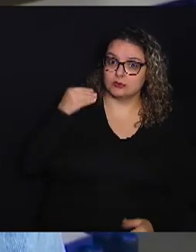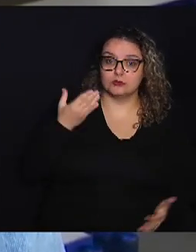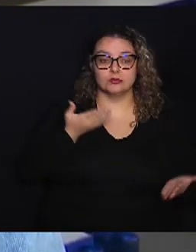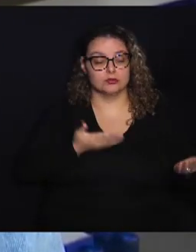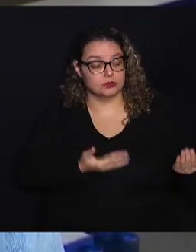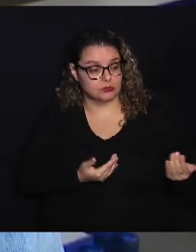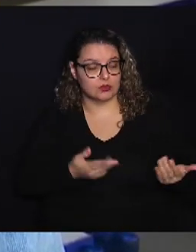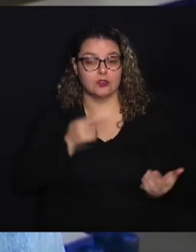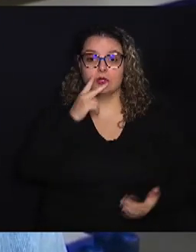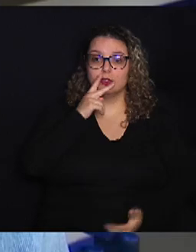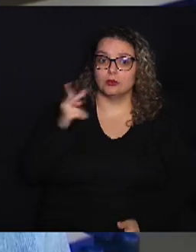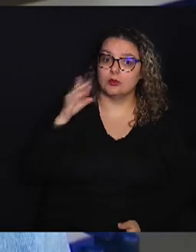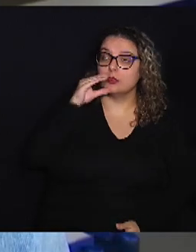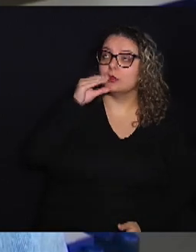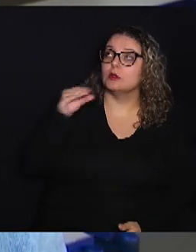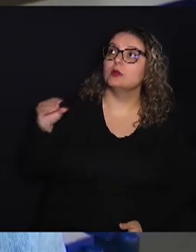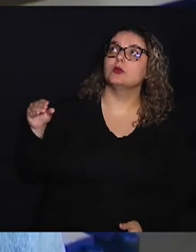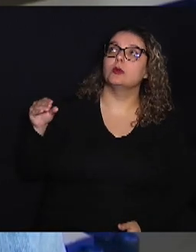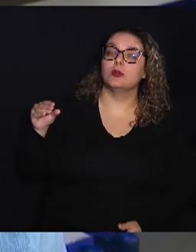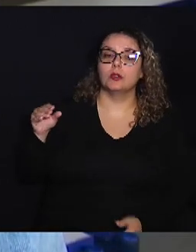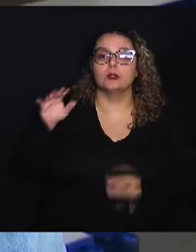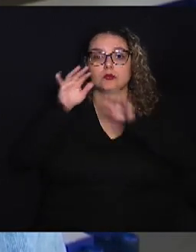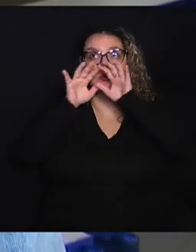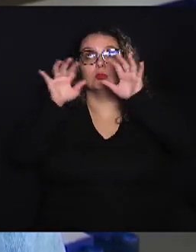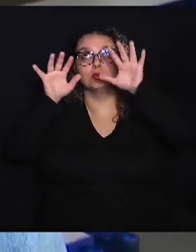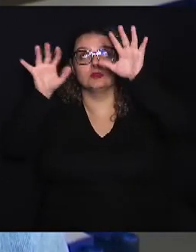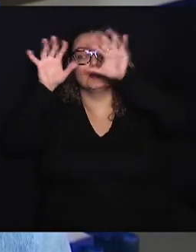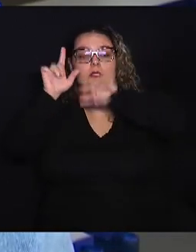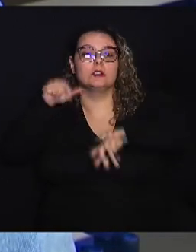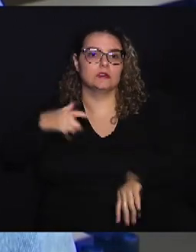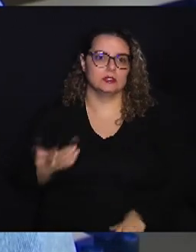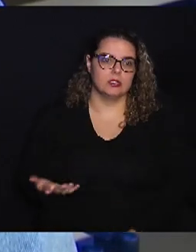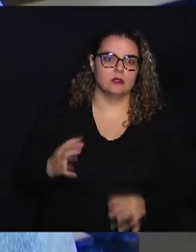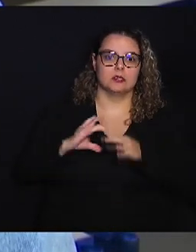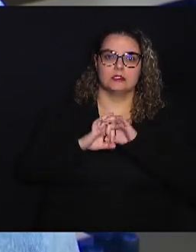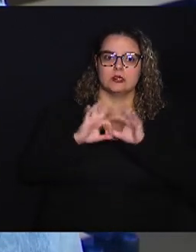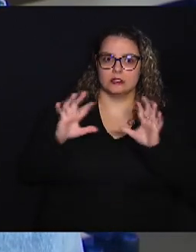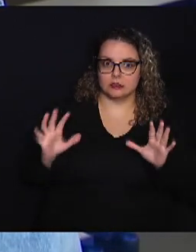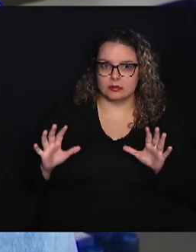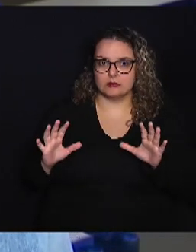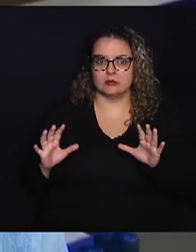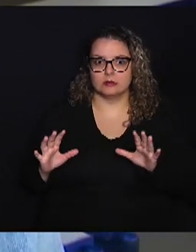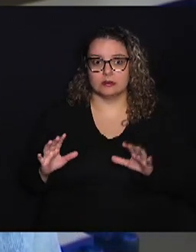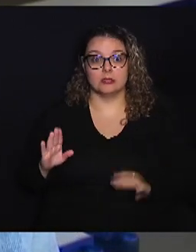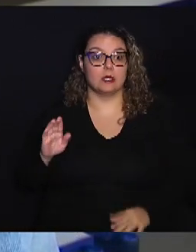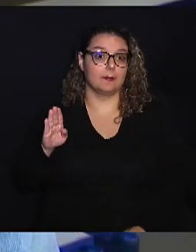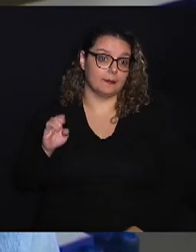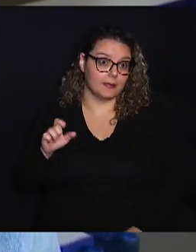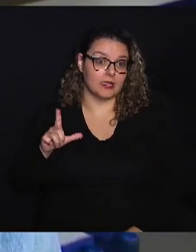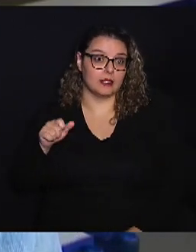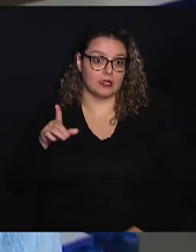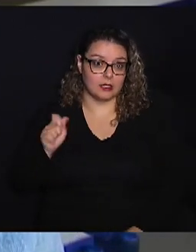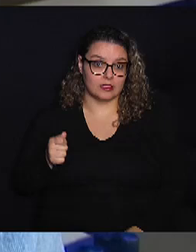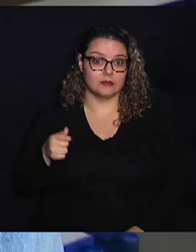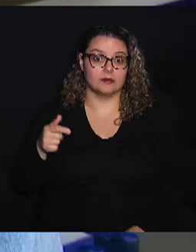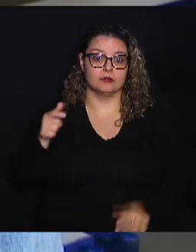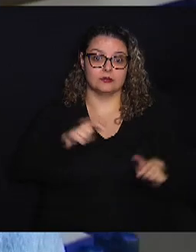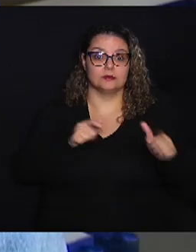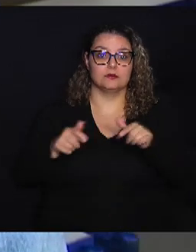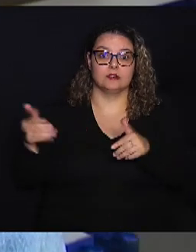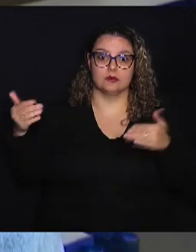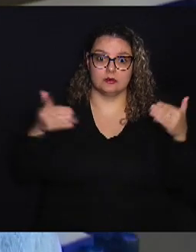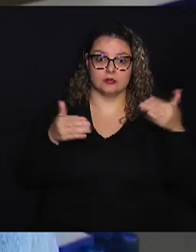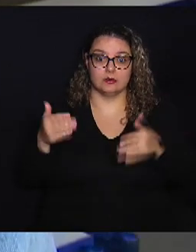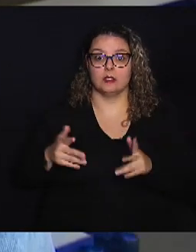questão dos cigarros eletrônicos, tendo em vista que hoje é isso que está disponível nas baladas, nos lugares que eles frequentam, Da